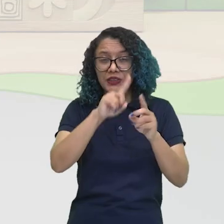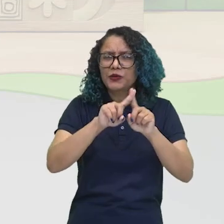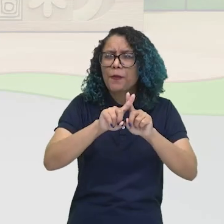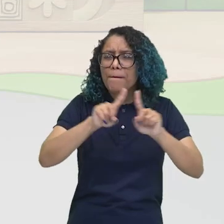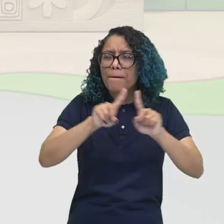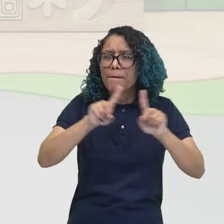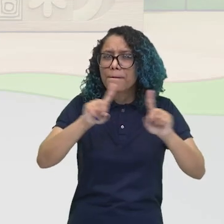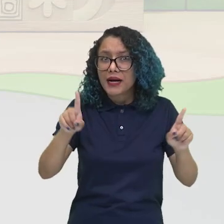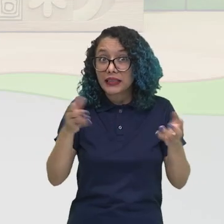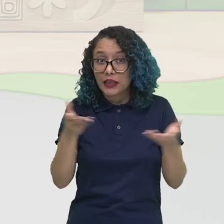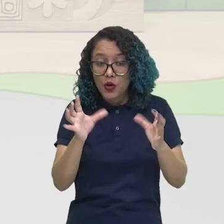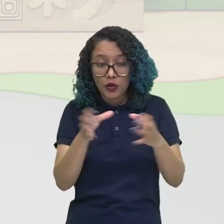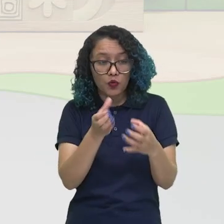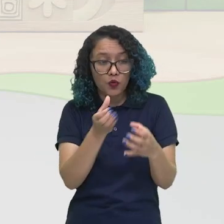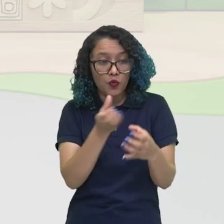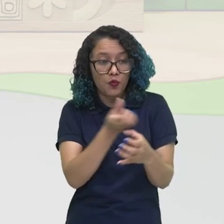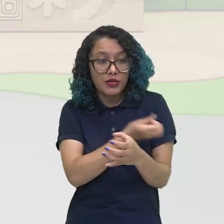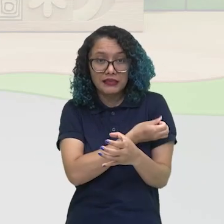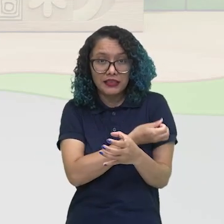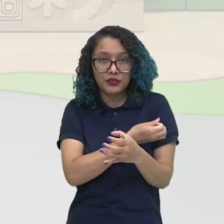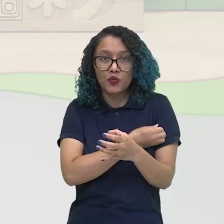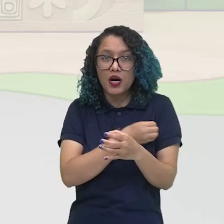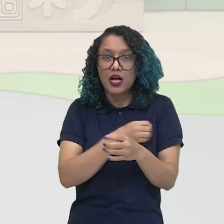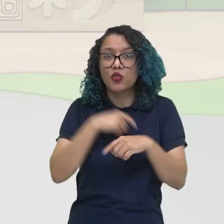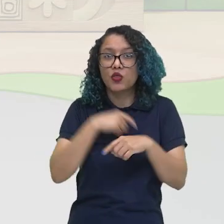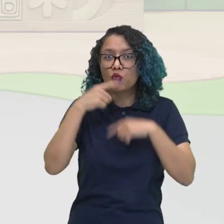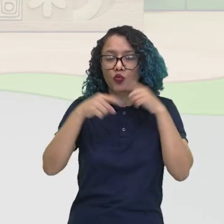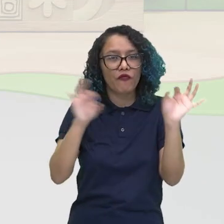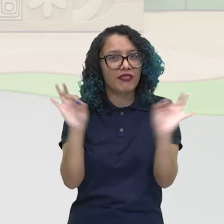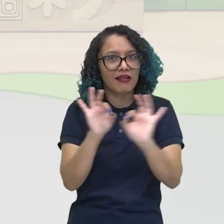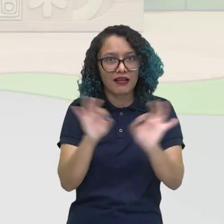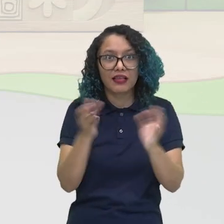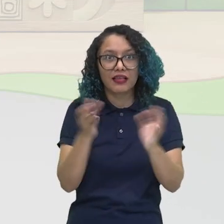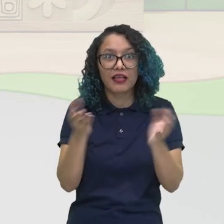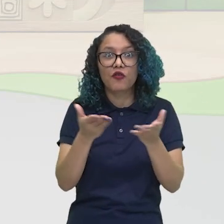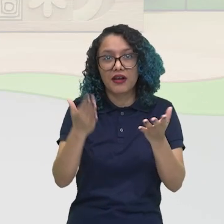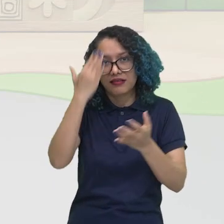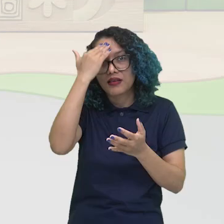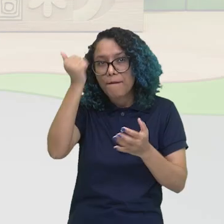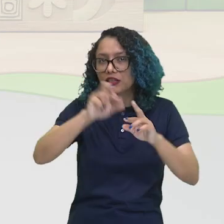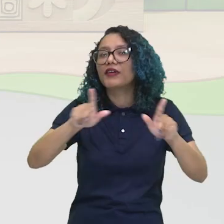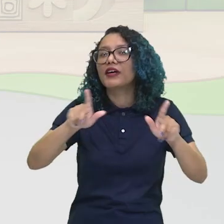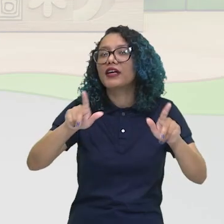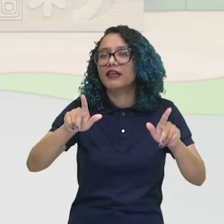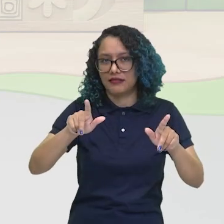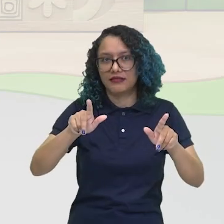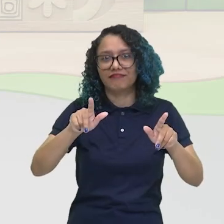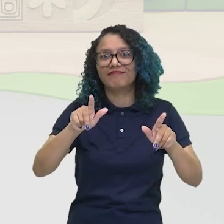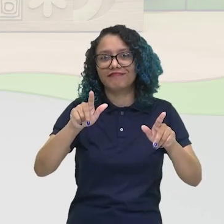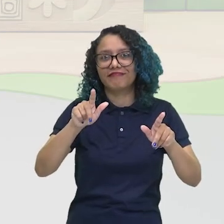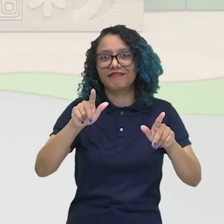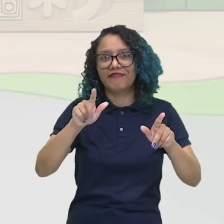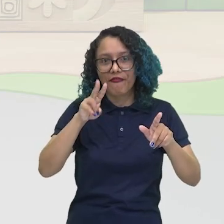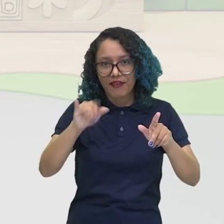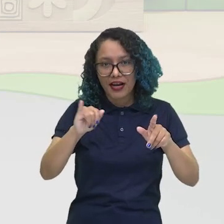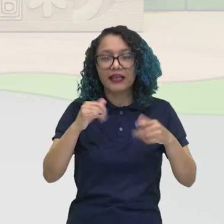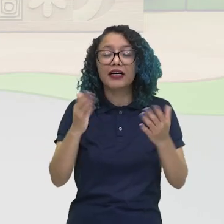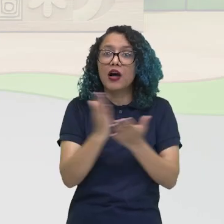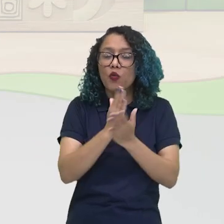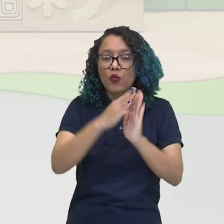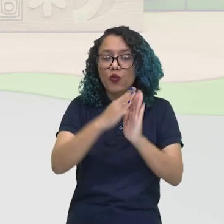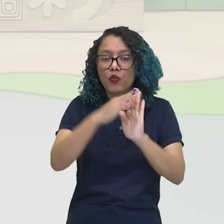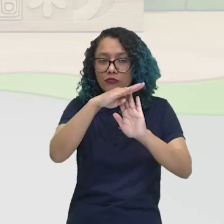ano, a partir desta aula, ele não terá mais dúvidas, certo? Porque existem